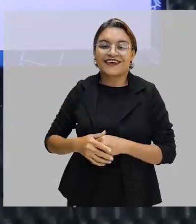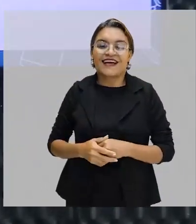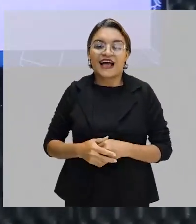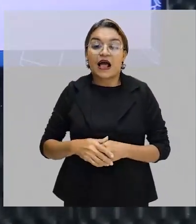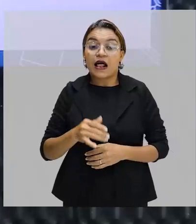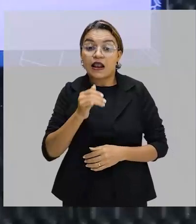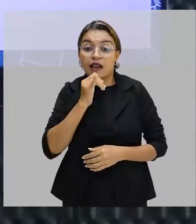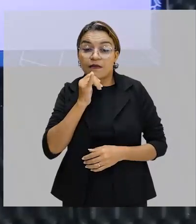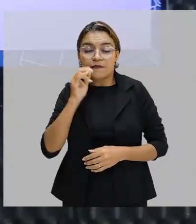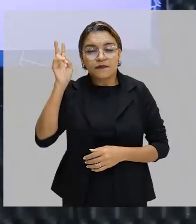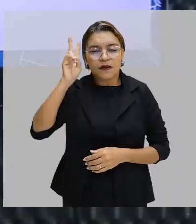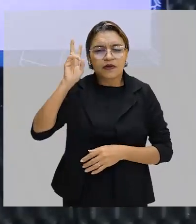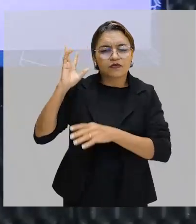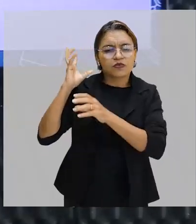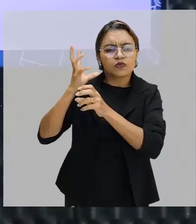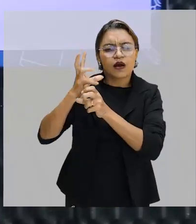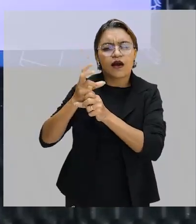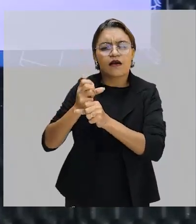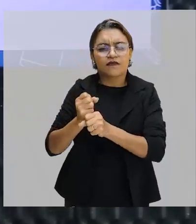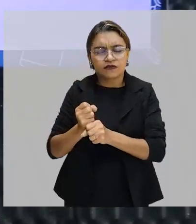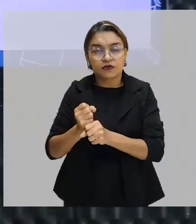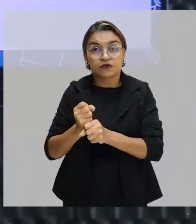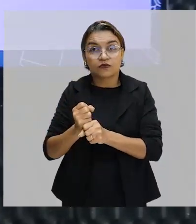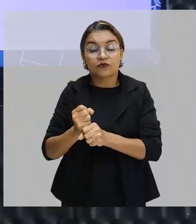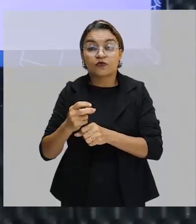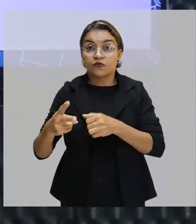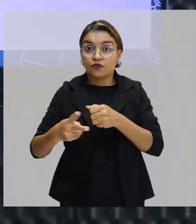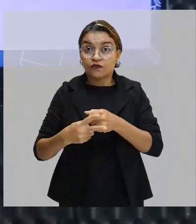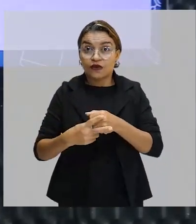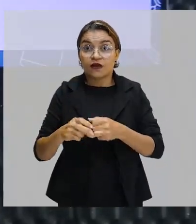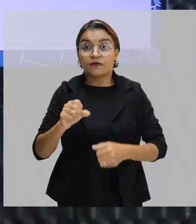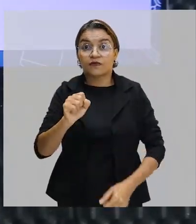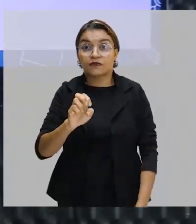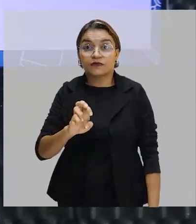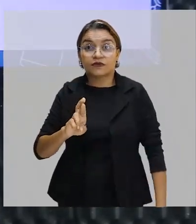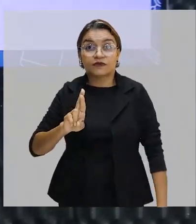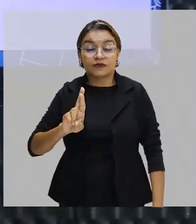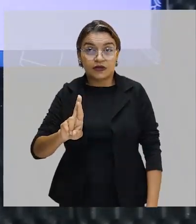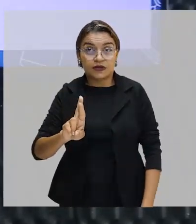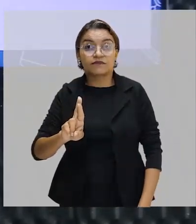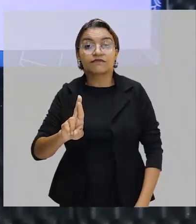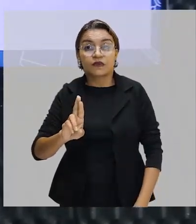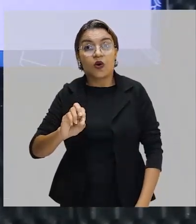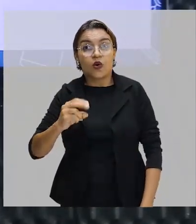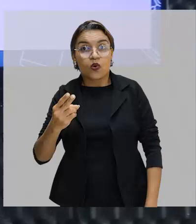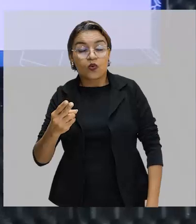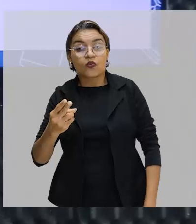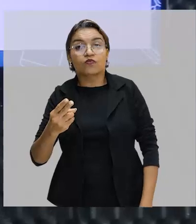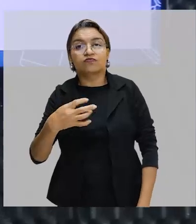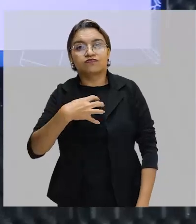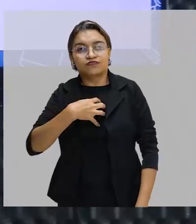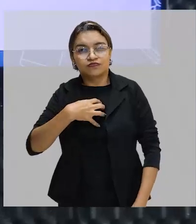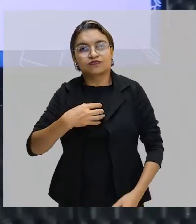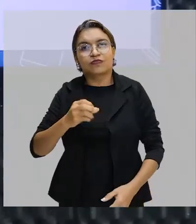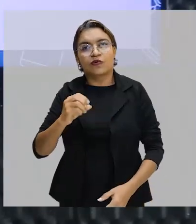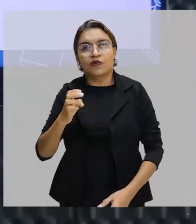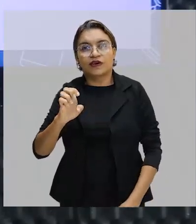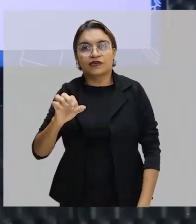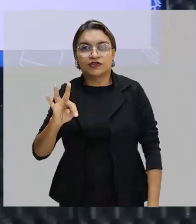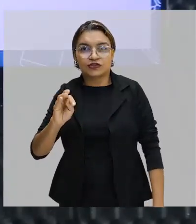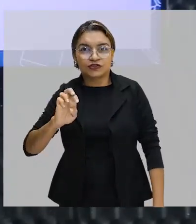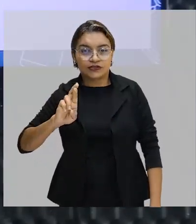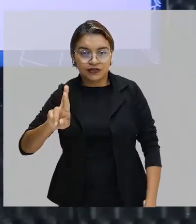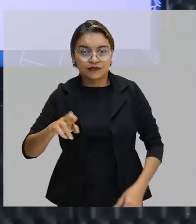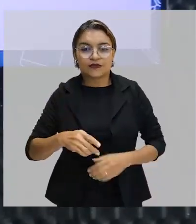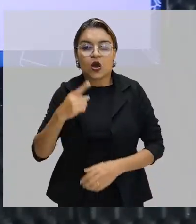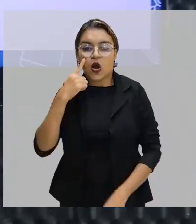uma revisão do verbo ser ou estar, que nós discutimos nas nossas aulas anteriores. Vamos ver basic